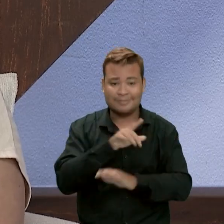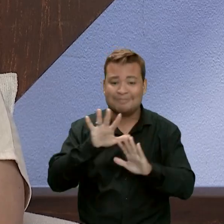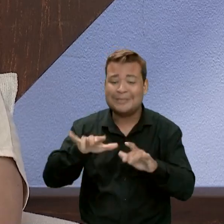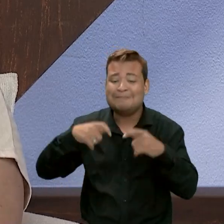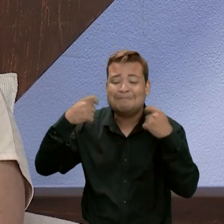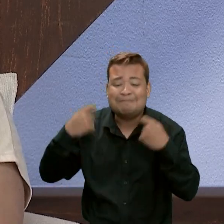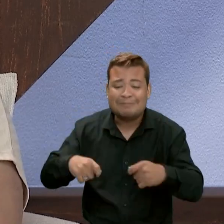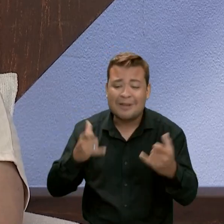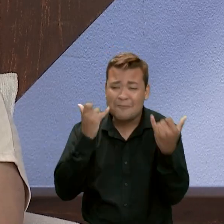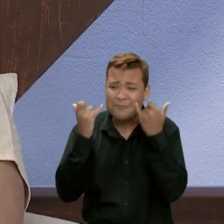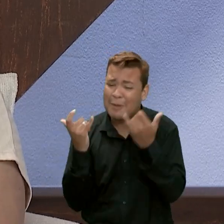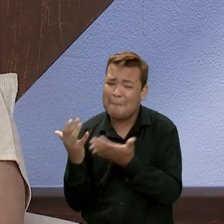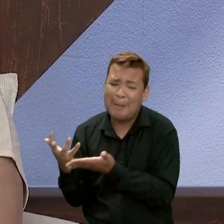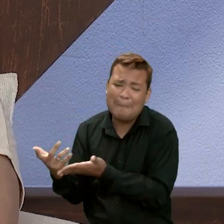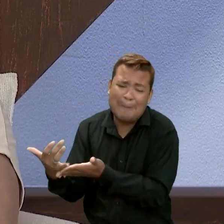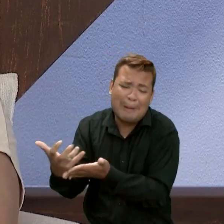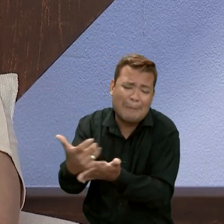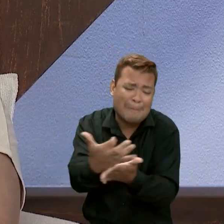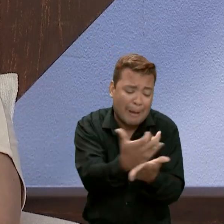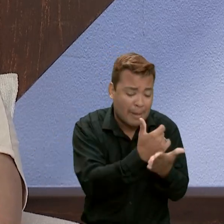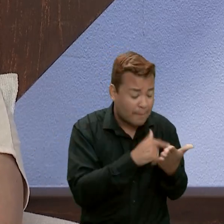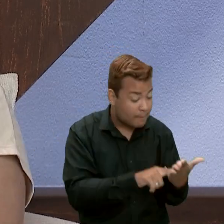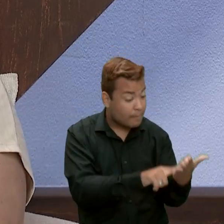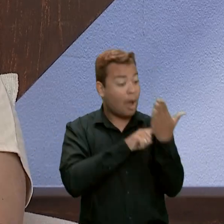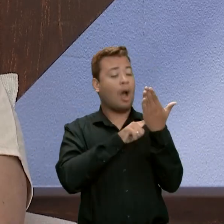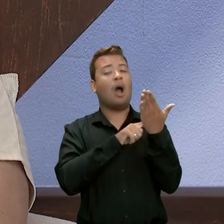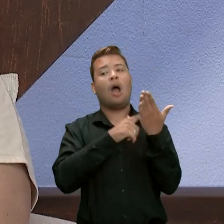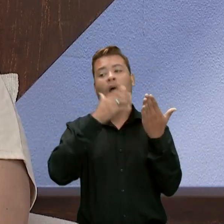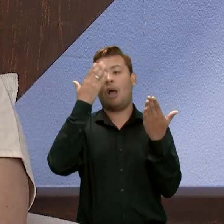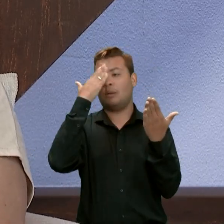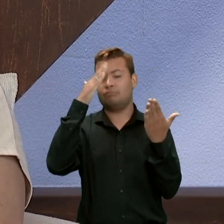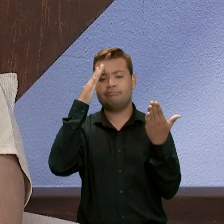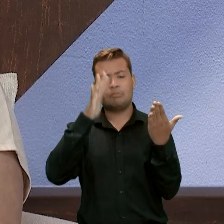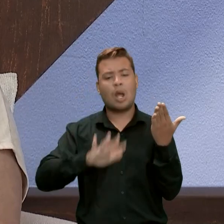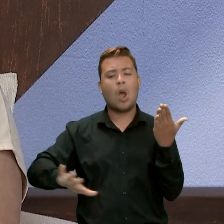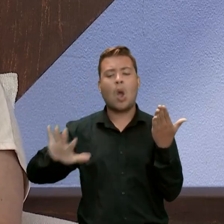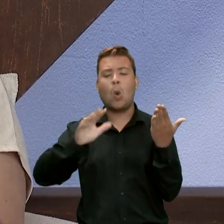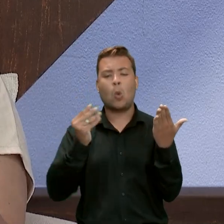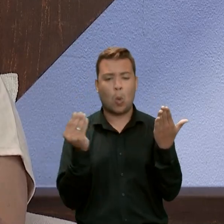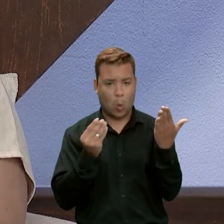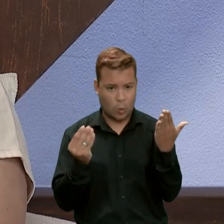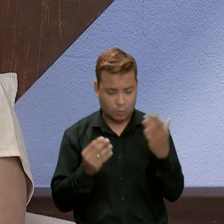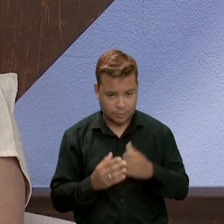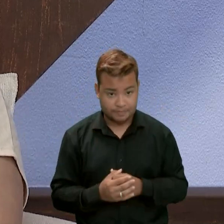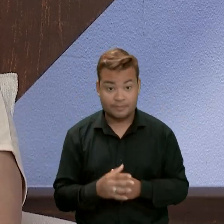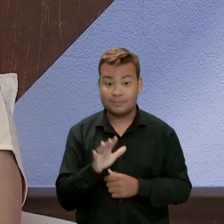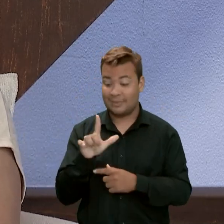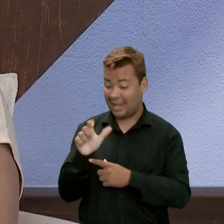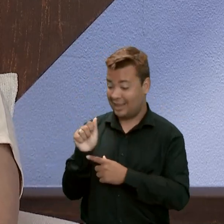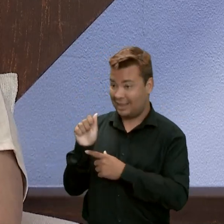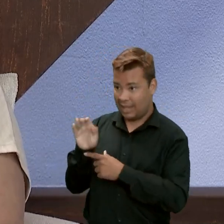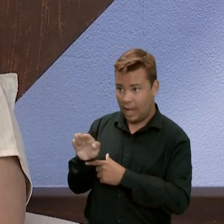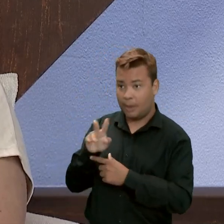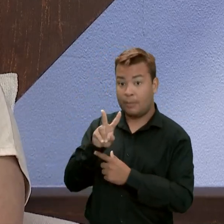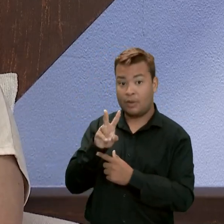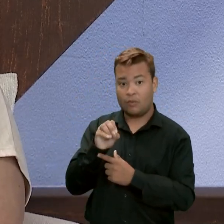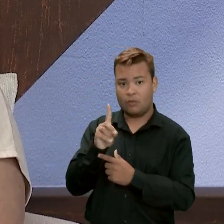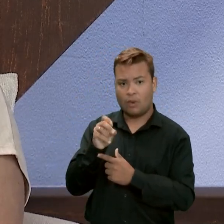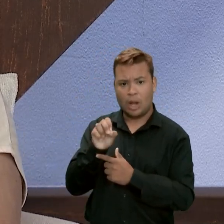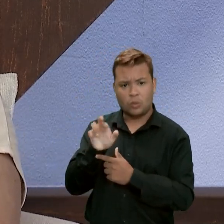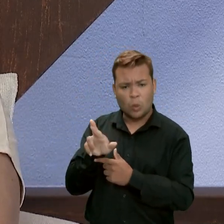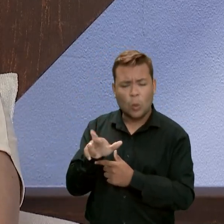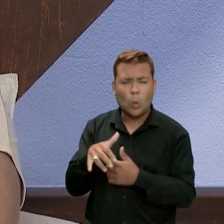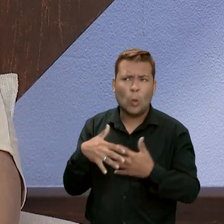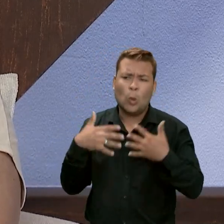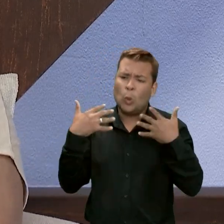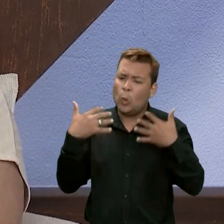gente entender melhor como isso funciona. Mas, assim, o Laboratório Voador é uma coisa, assim, é uma contribuição